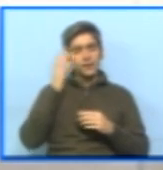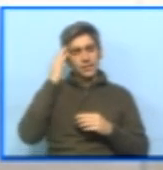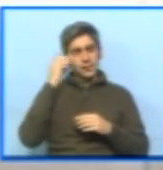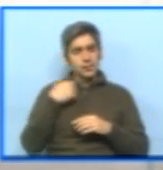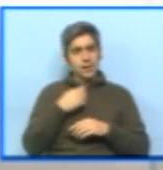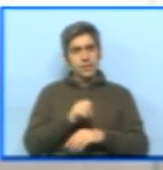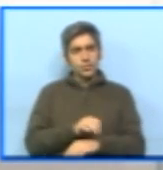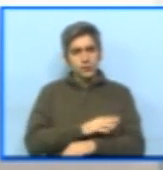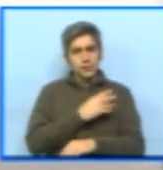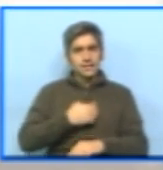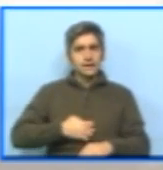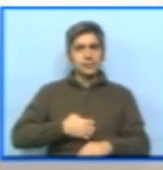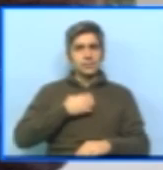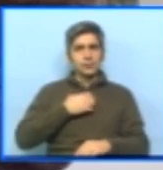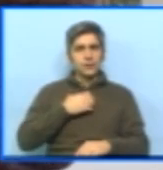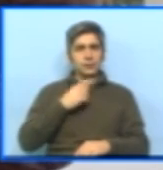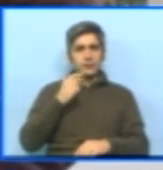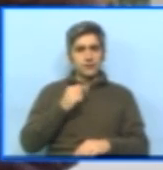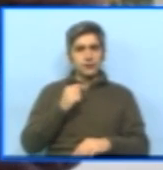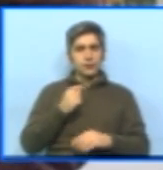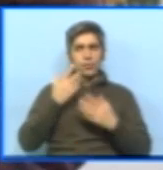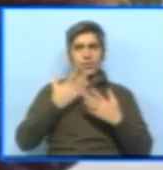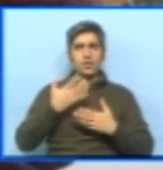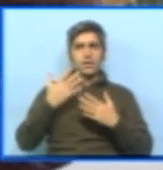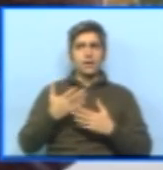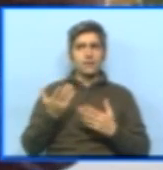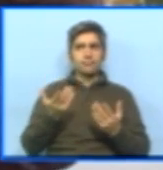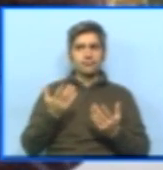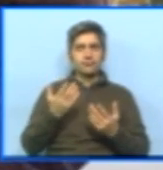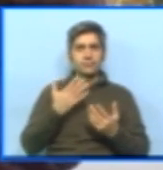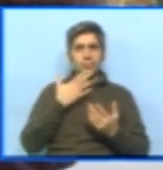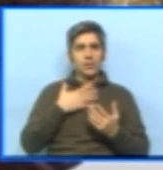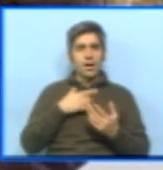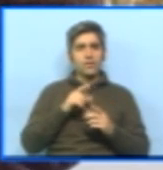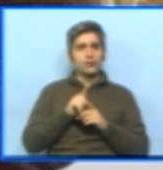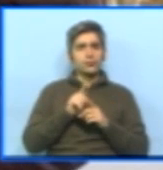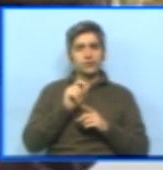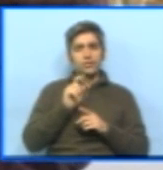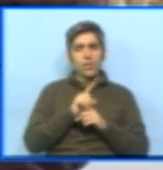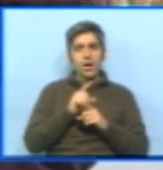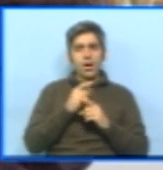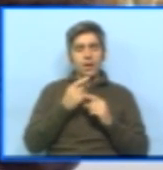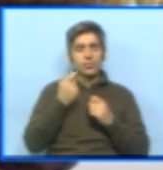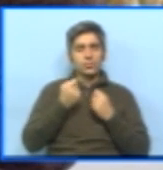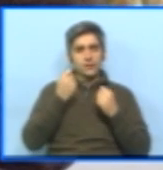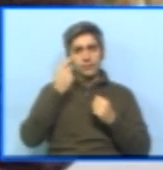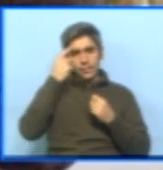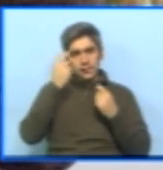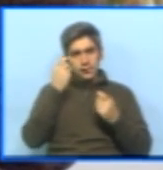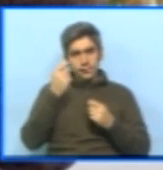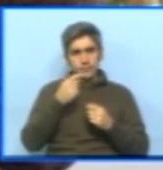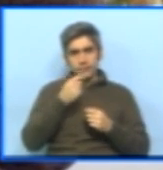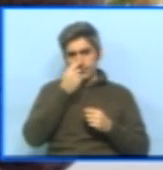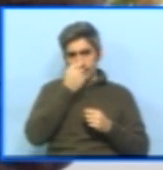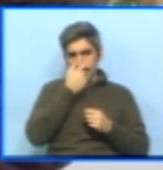e do sentimento, que o dia-a-dia cristaliza-nos um bocado essas dimensões. Estamos a falar em